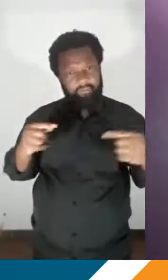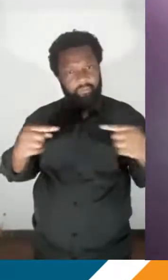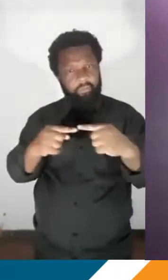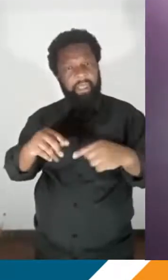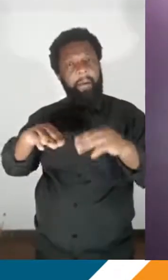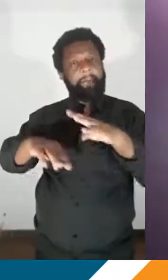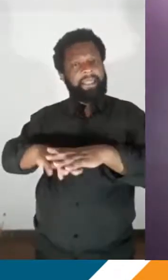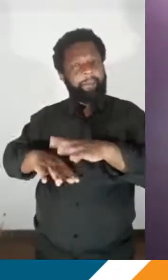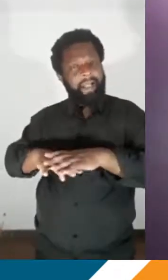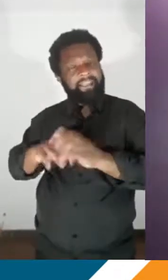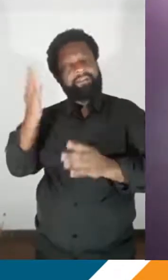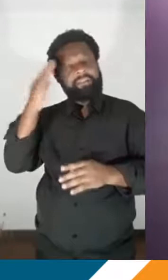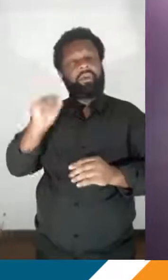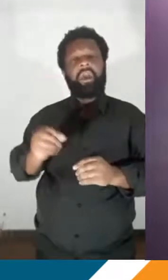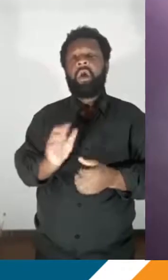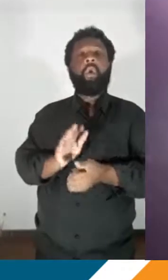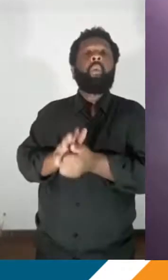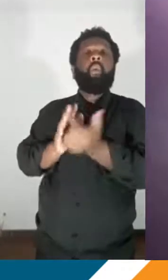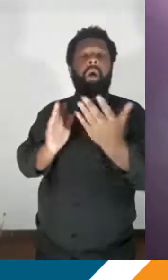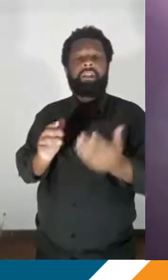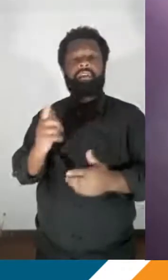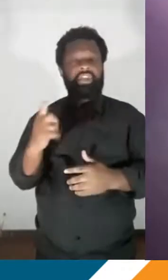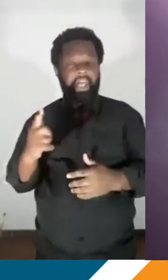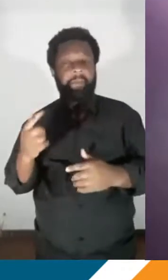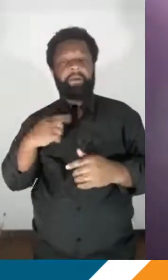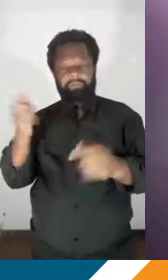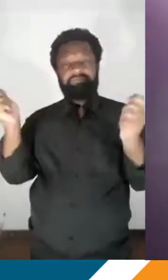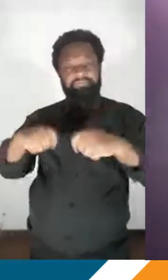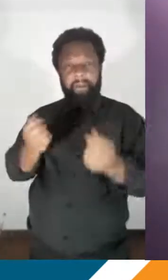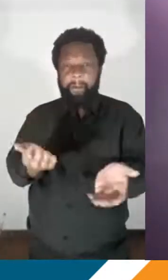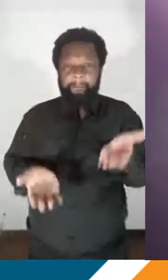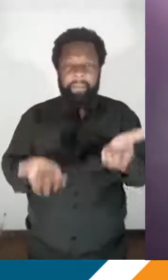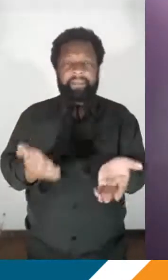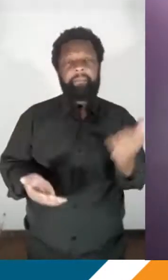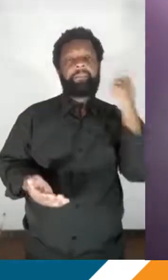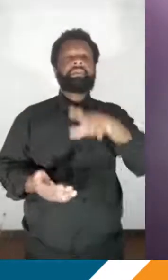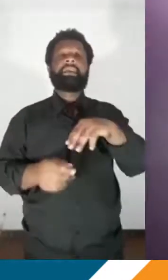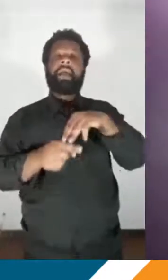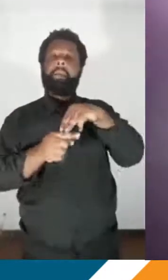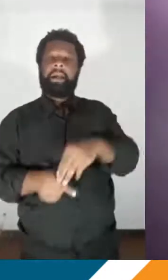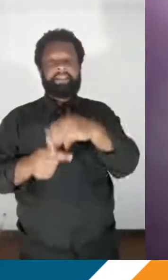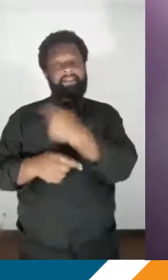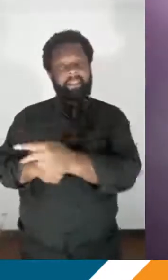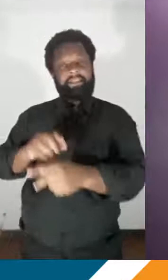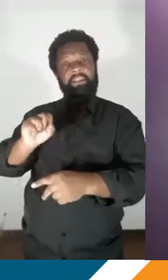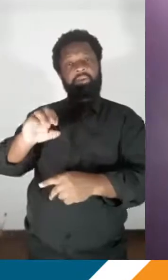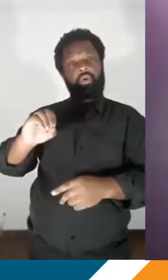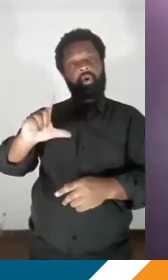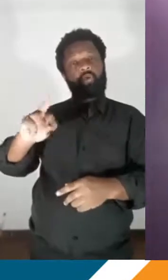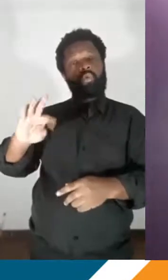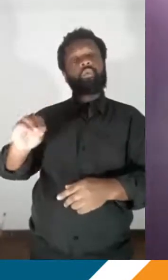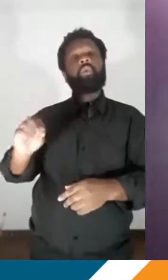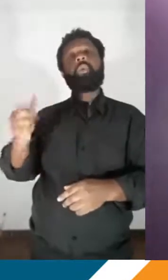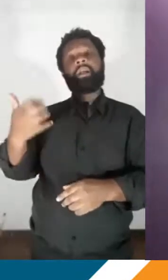Através dessa relação matemática, eu consigo saber quantos gramas de solução eu consigo pesar para obter a massa desse